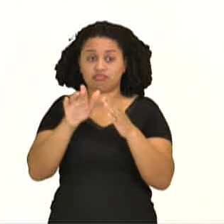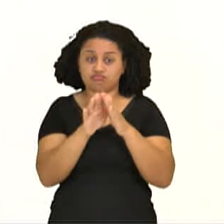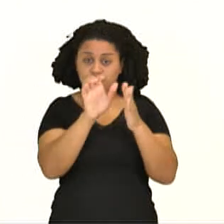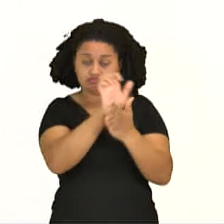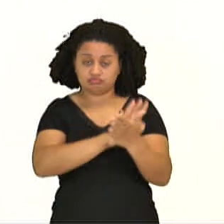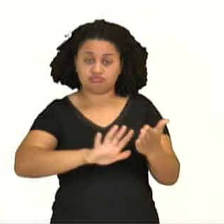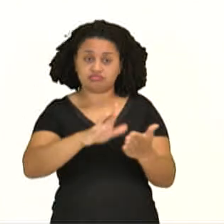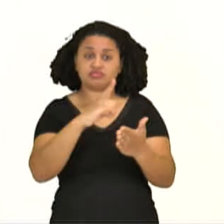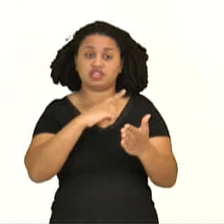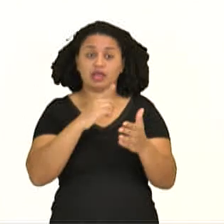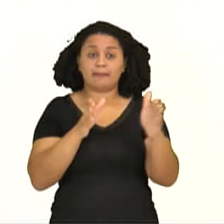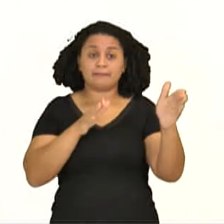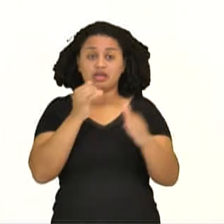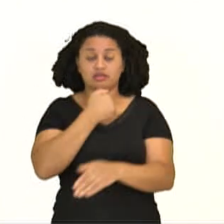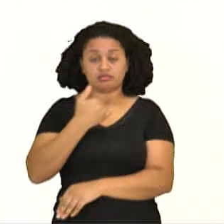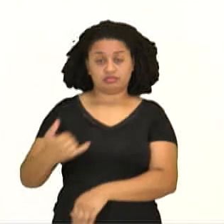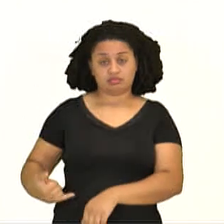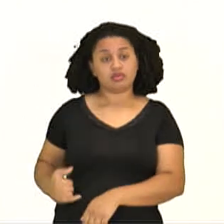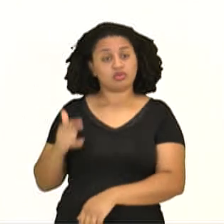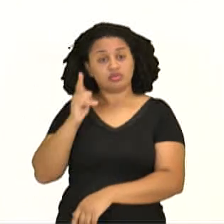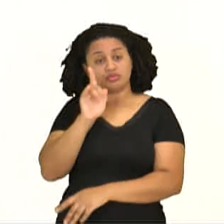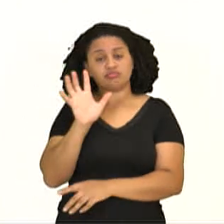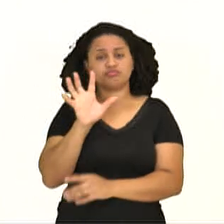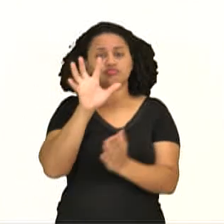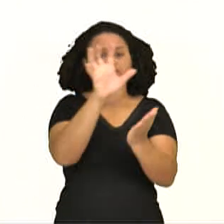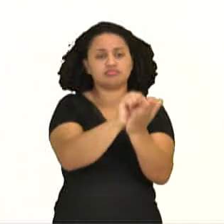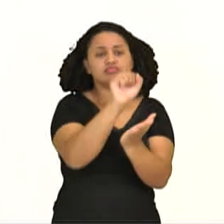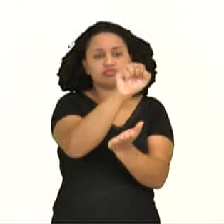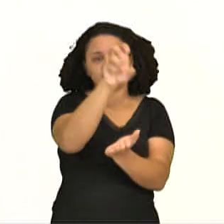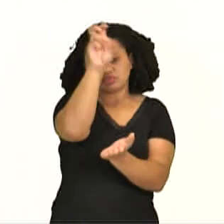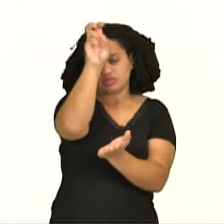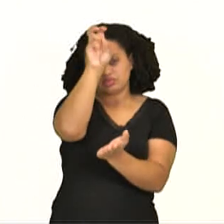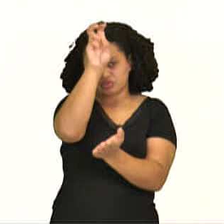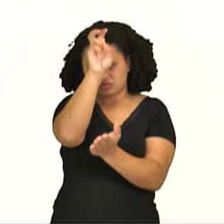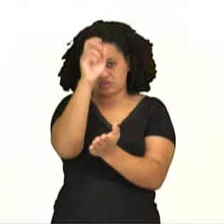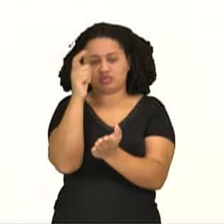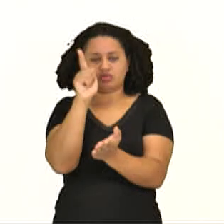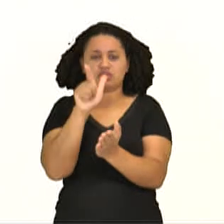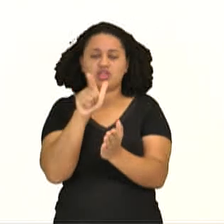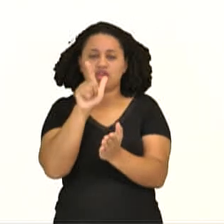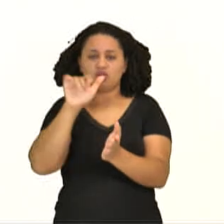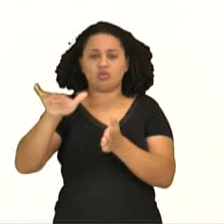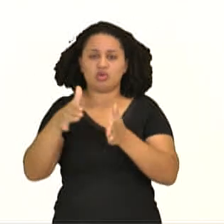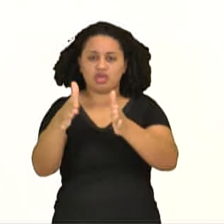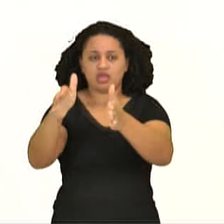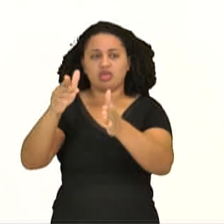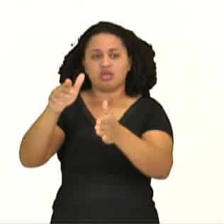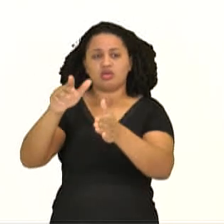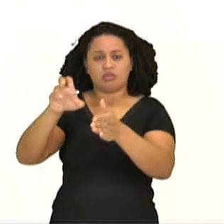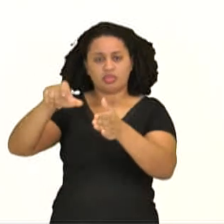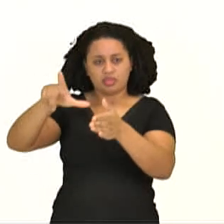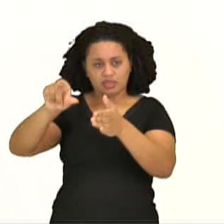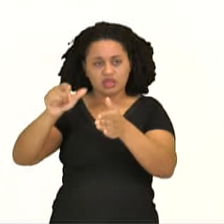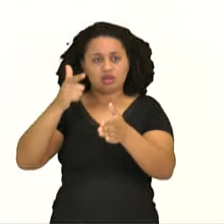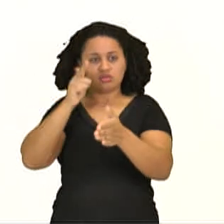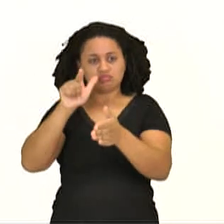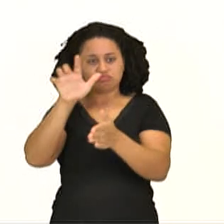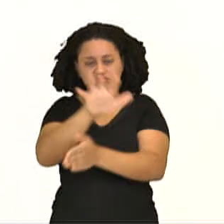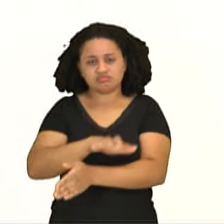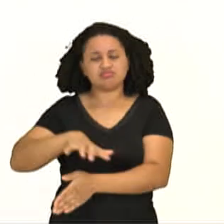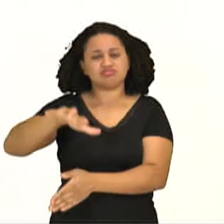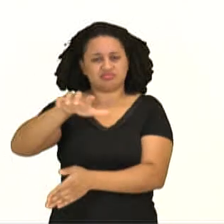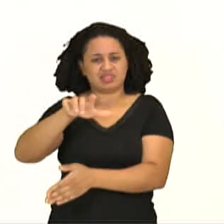quando dominaram o Egito. Criaram um mega império, dominaram todo o rio Nilo, dominaram Tebas, a